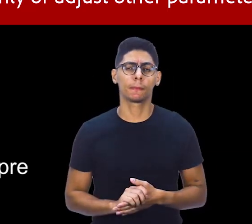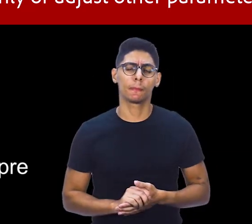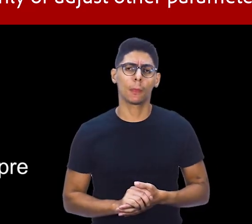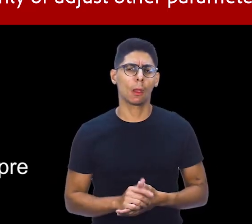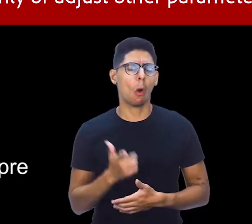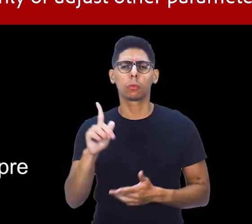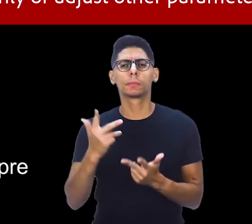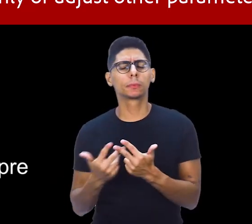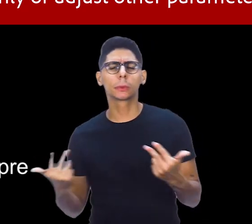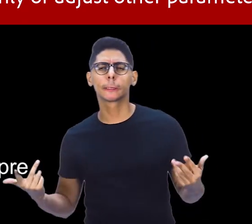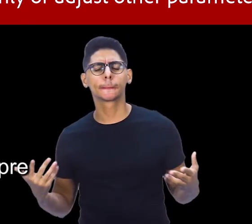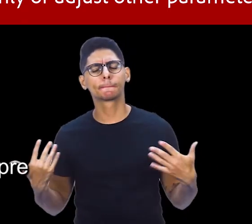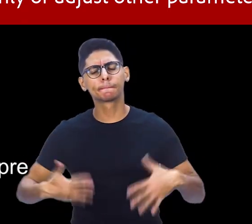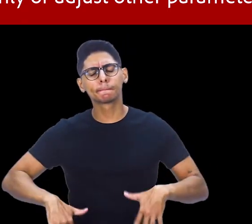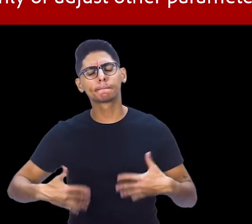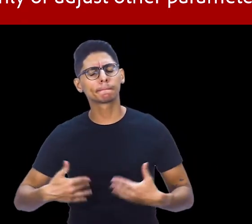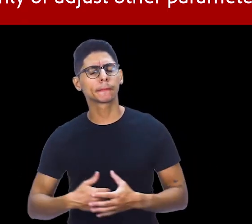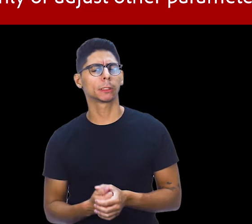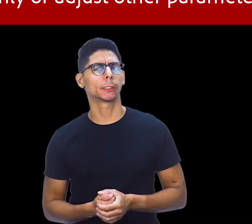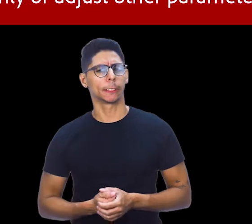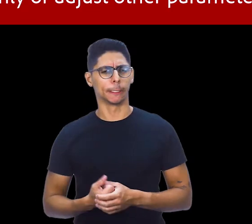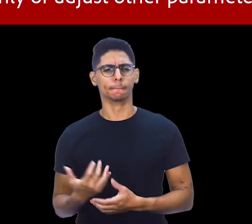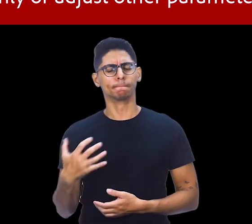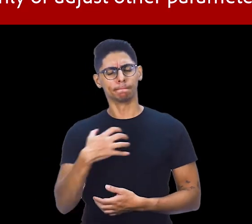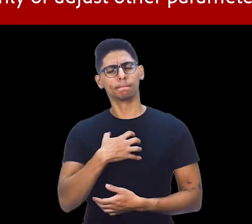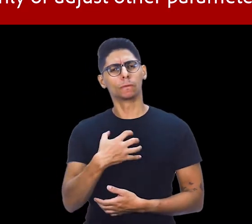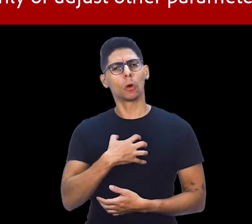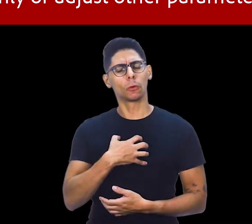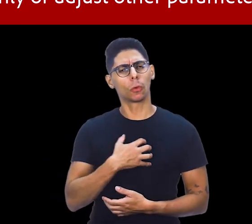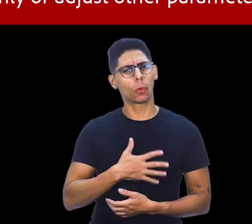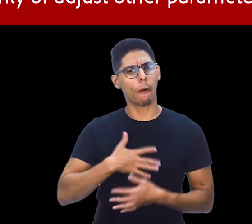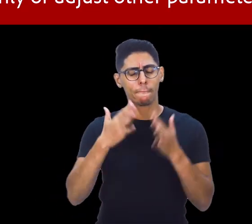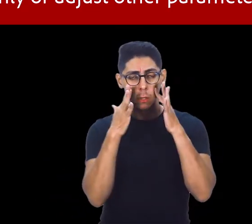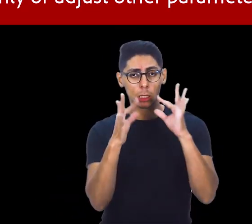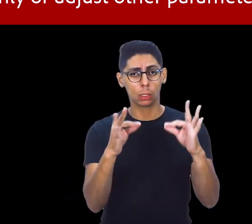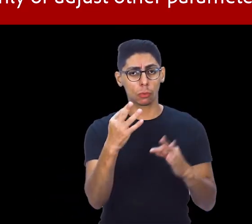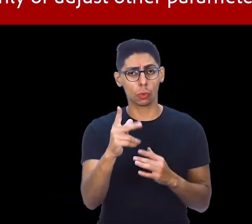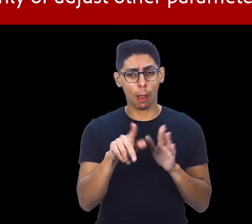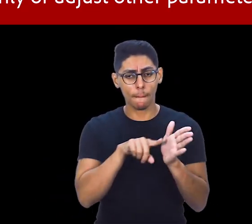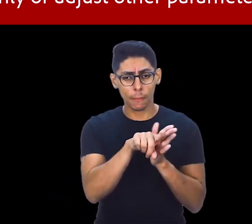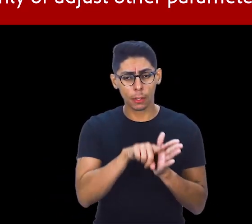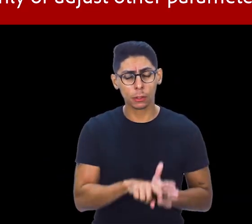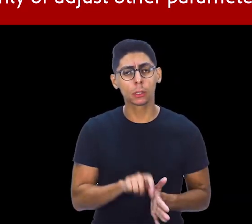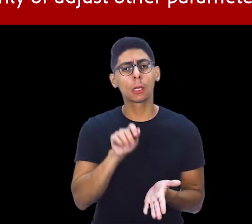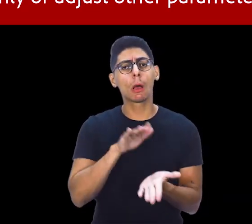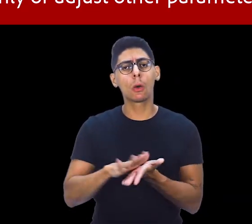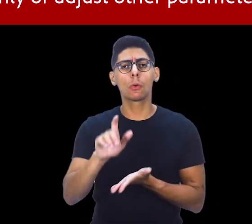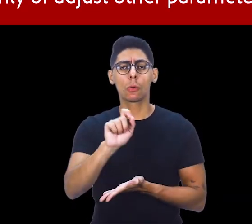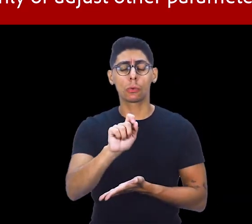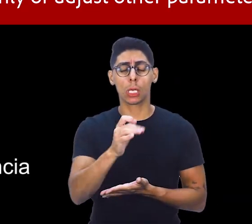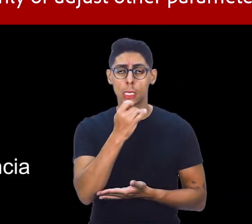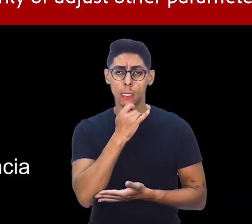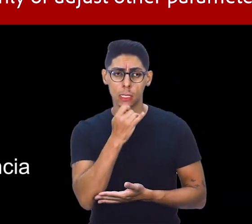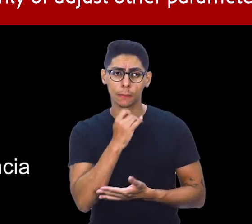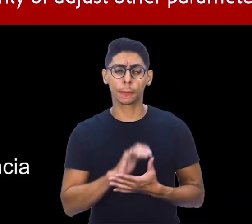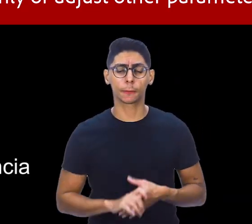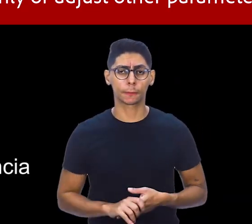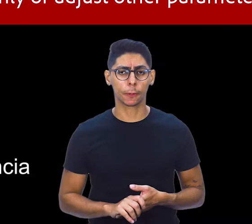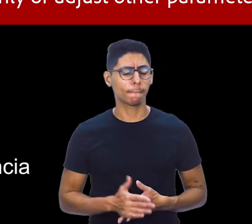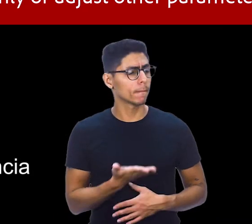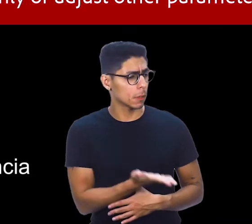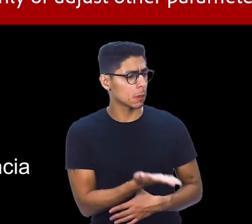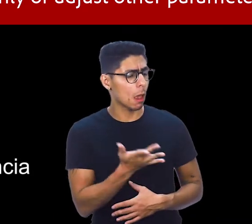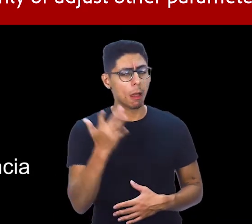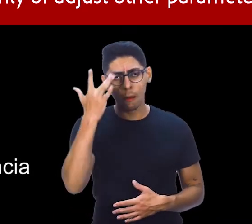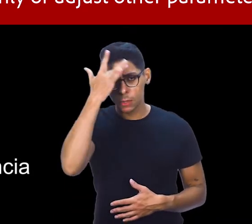que eu fiquei sempre me chamou muita atenção o seu trabalho, é que é o seguinte, você é uma